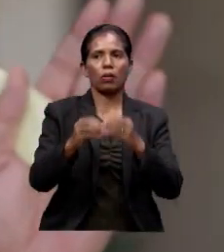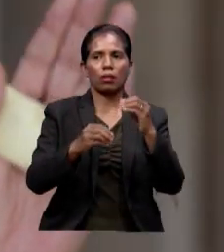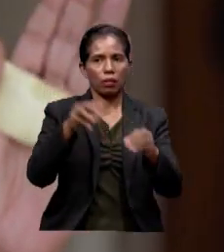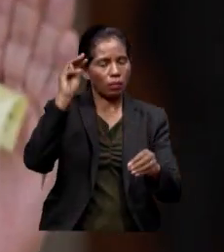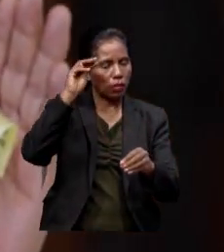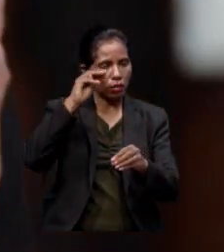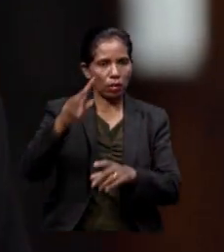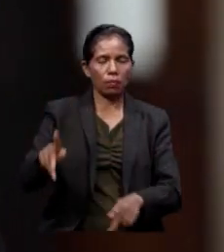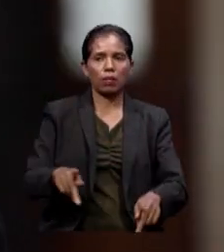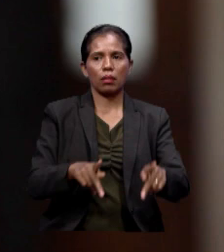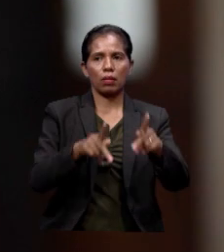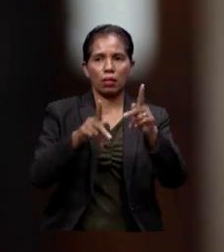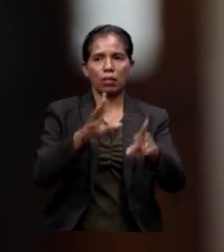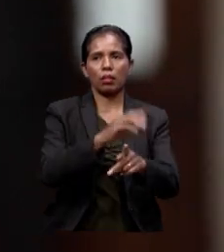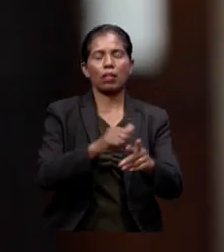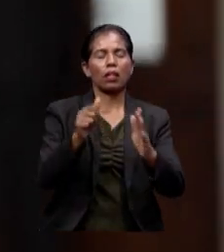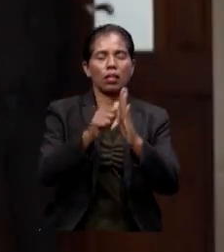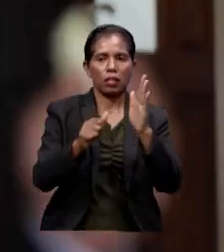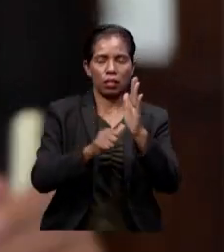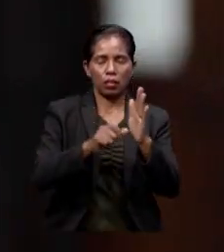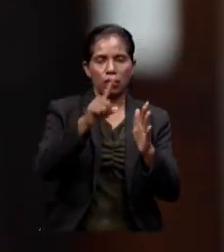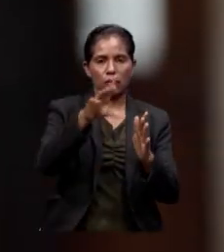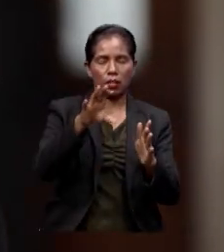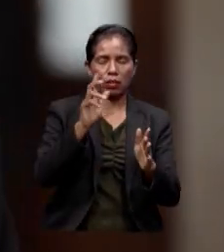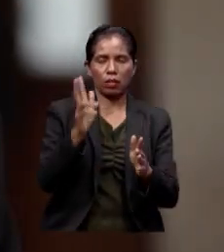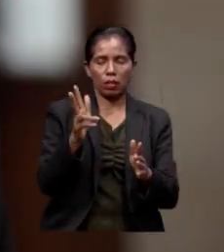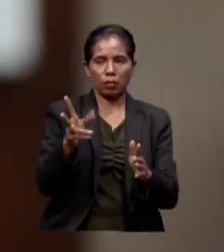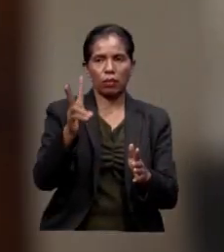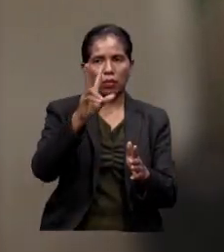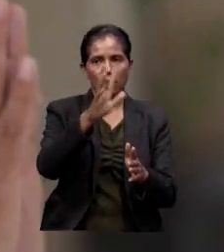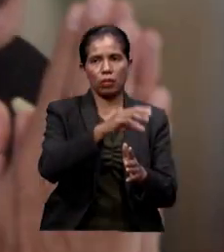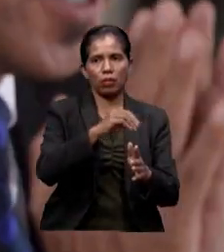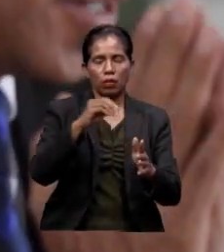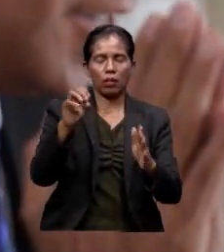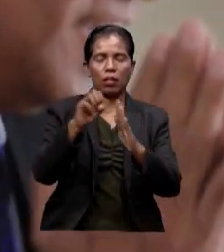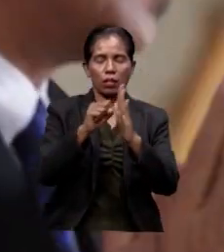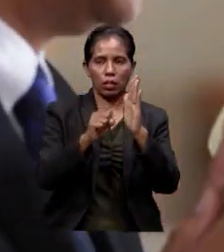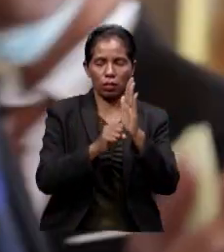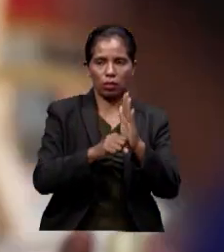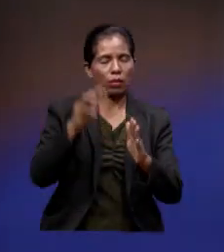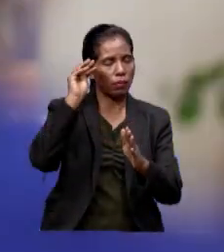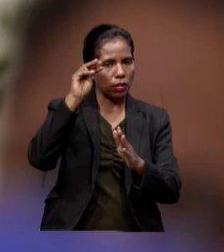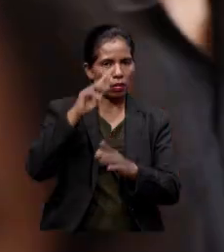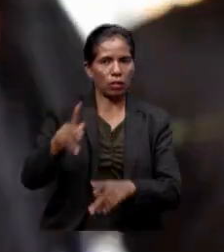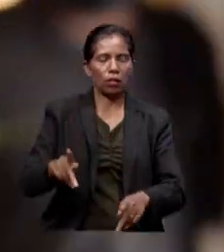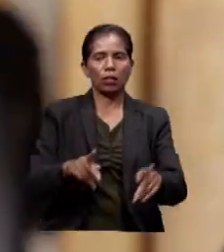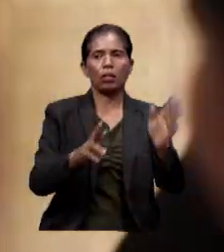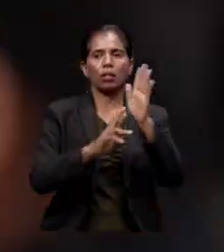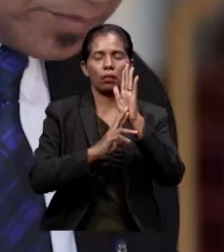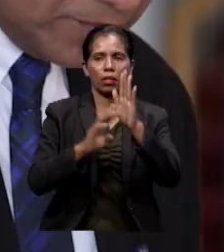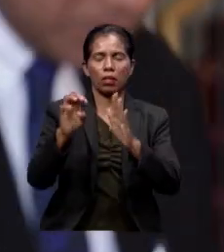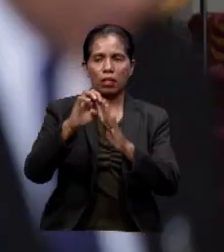Ministério Público União, artigo atos ida tolo nulo recém Rua, com o CNAR no Estatuto Hateten, Ministério Público representa